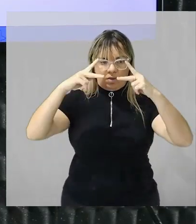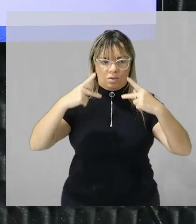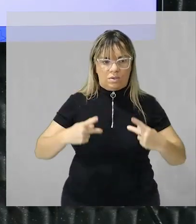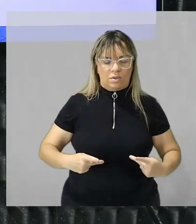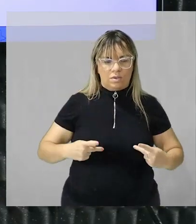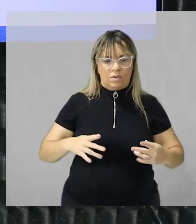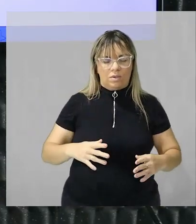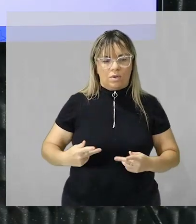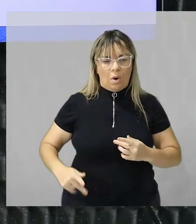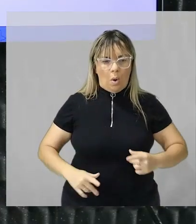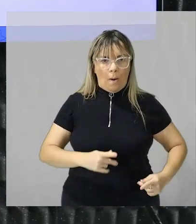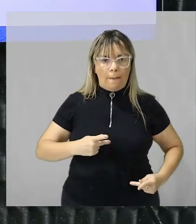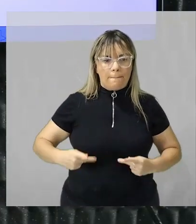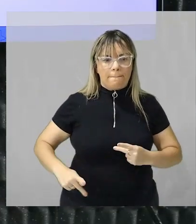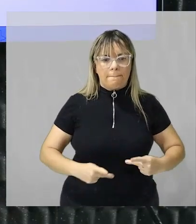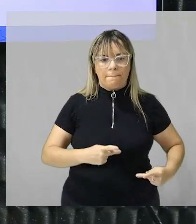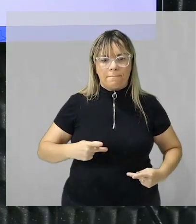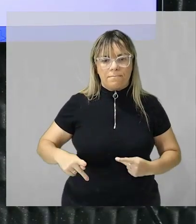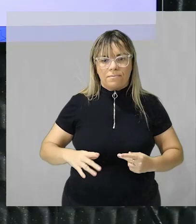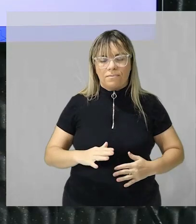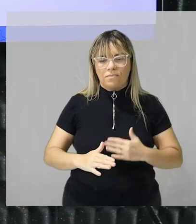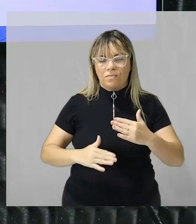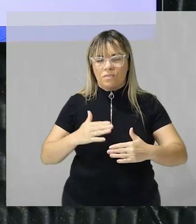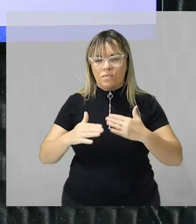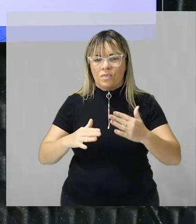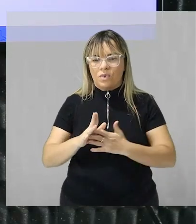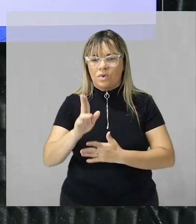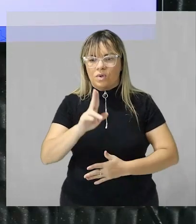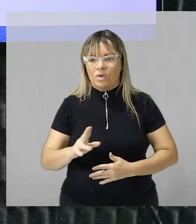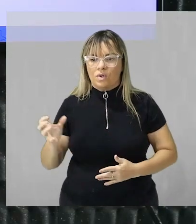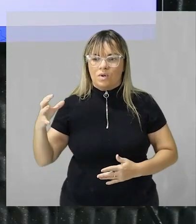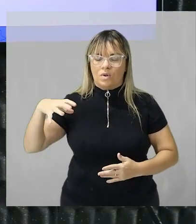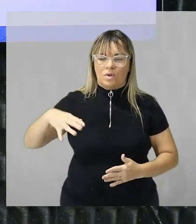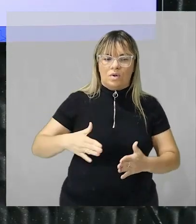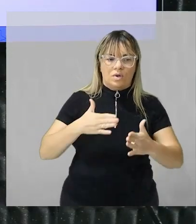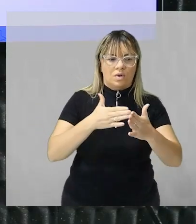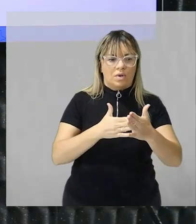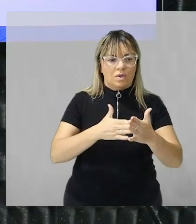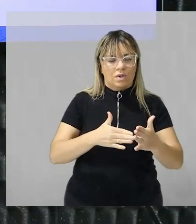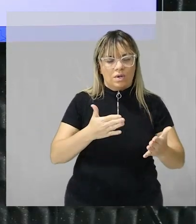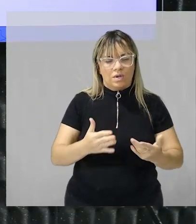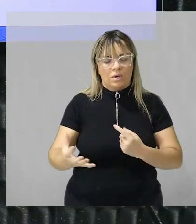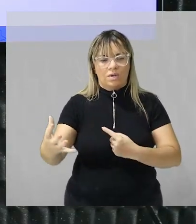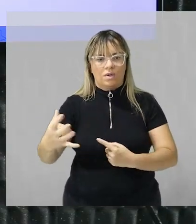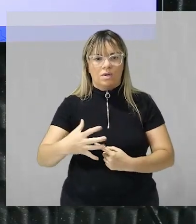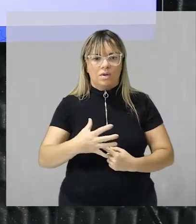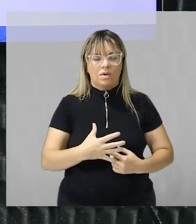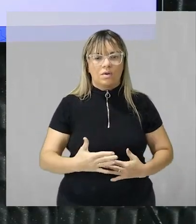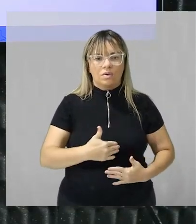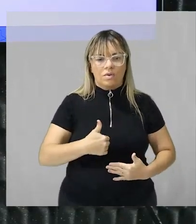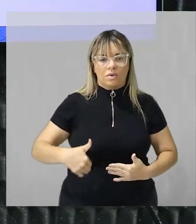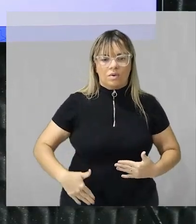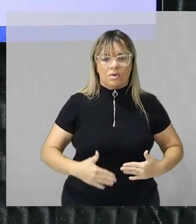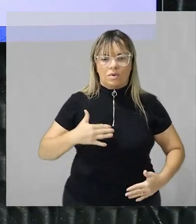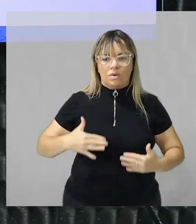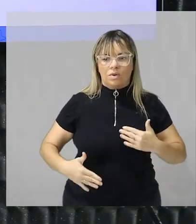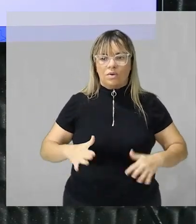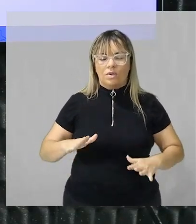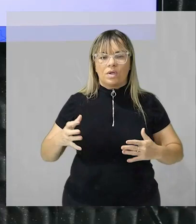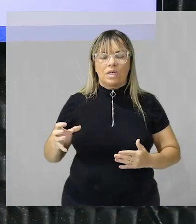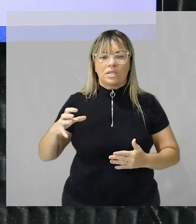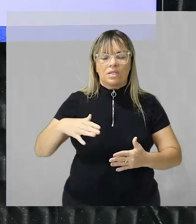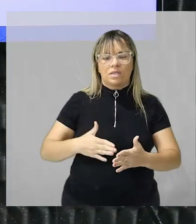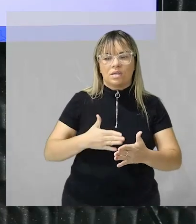feito foi possível pelo emprego das enzimas de restrição que agem. O que as enzimas de restrição